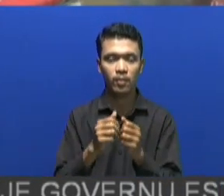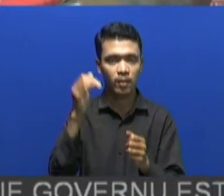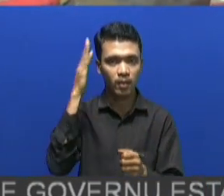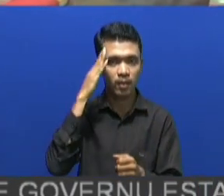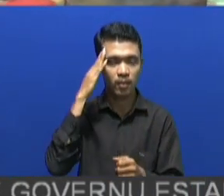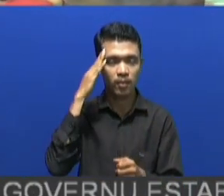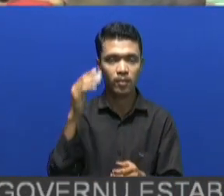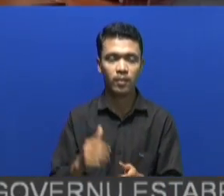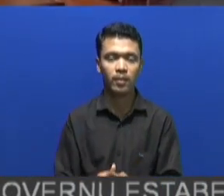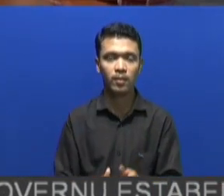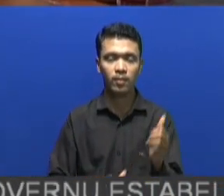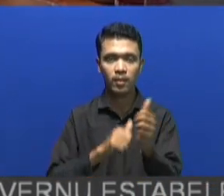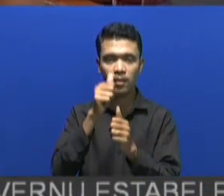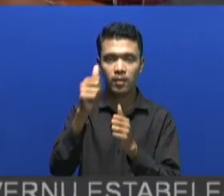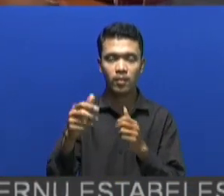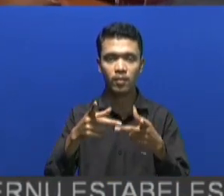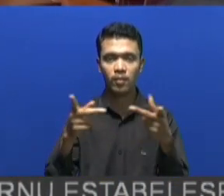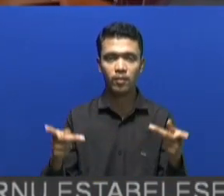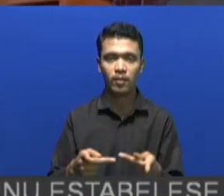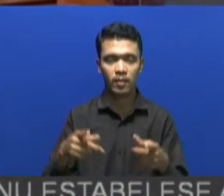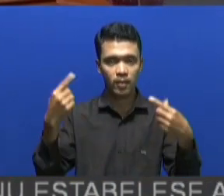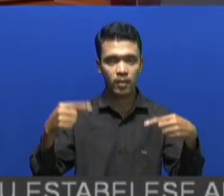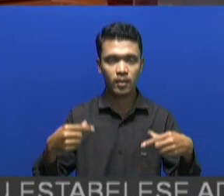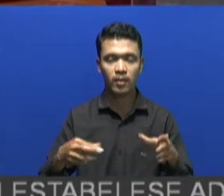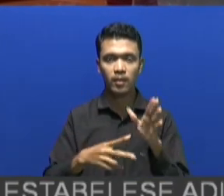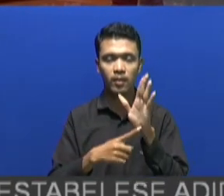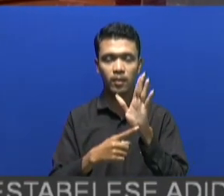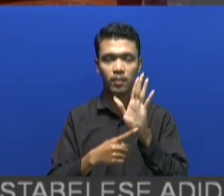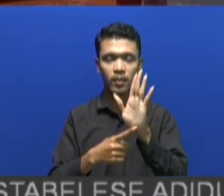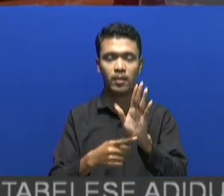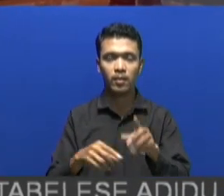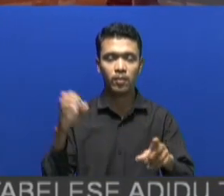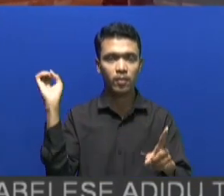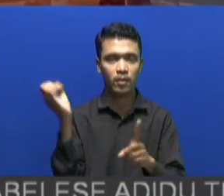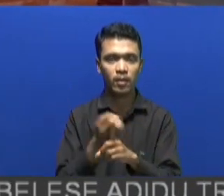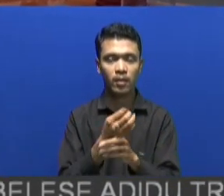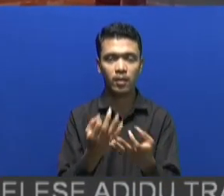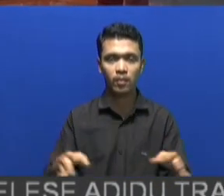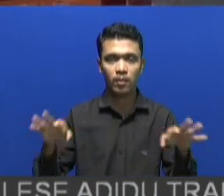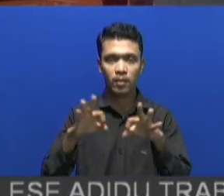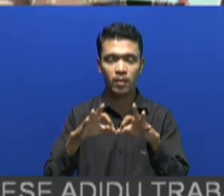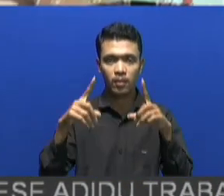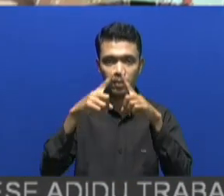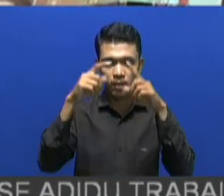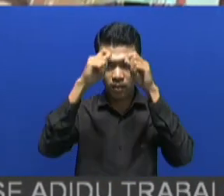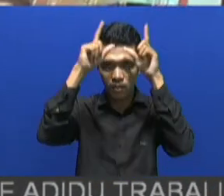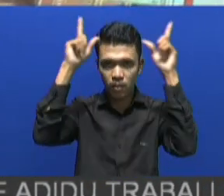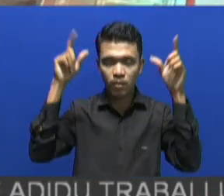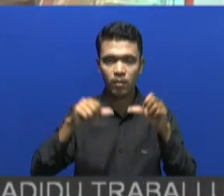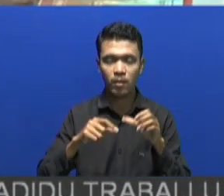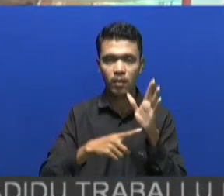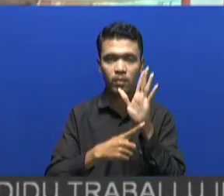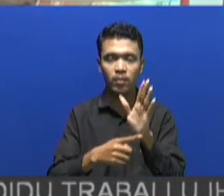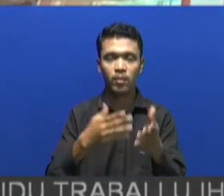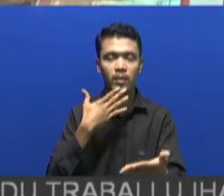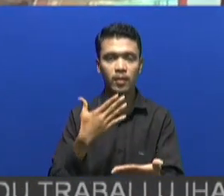Onde afirma que a estratégia turismo verde representa oportunidade importante para Timor-Leste a atuar na beleza natural onde